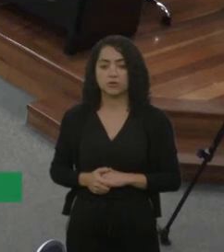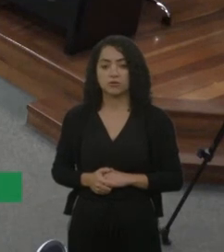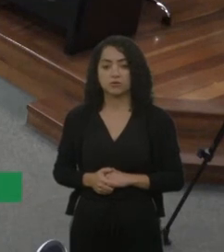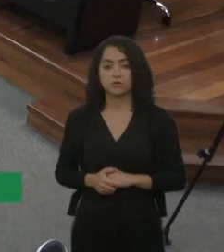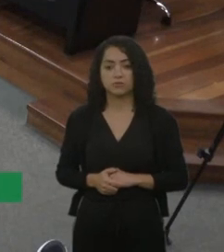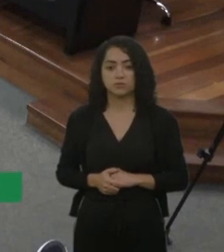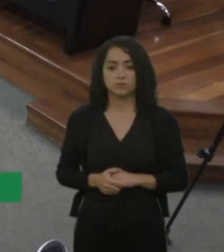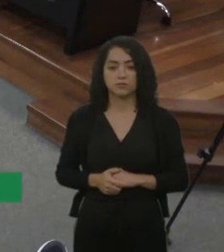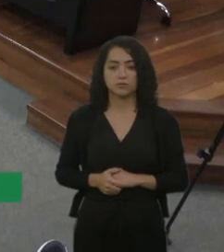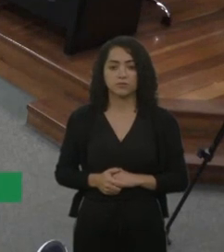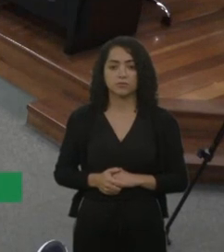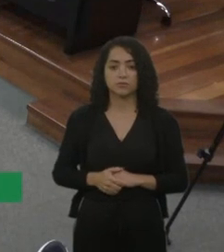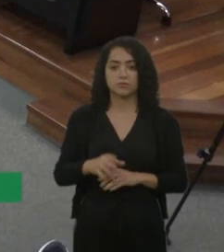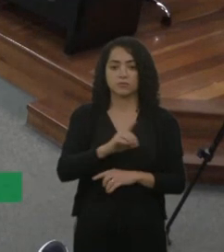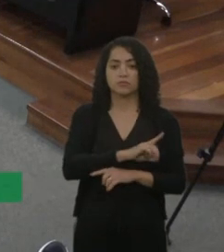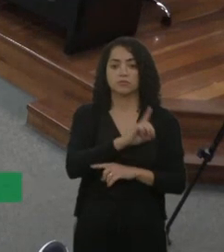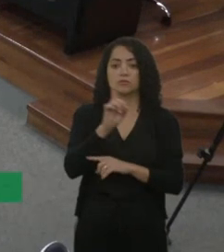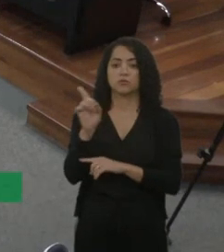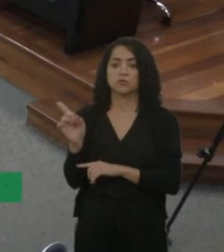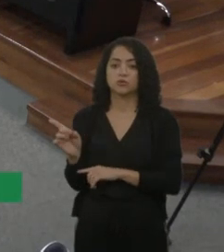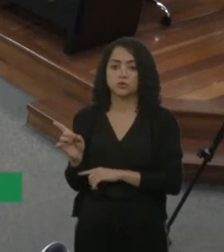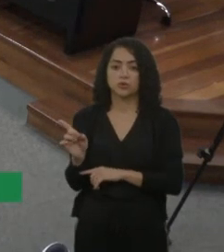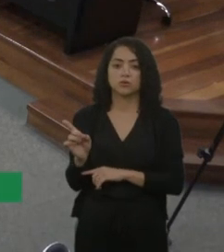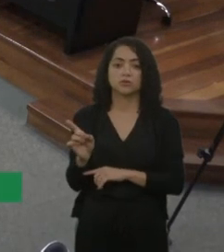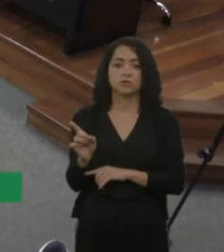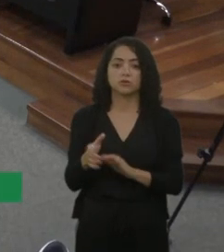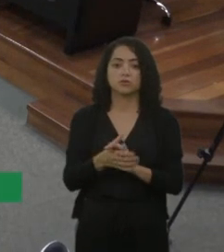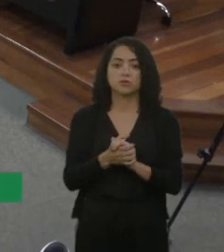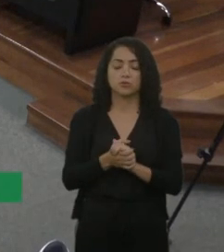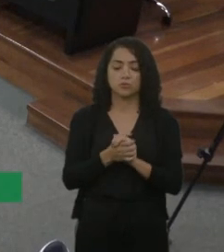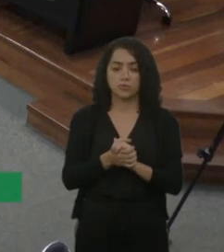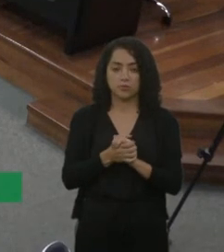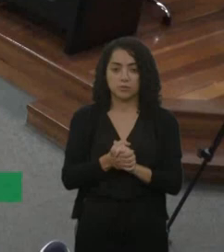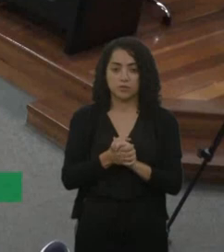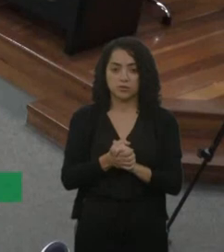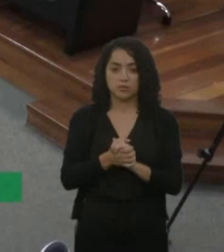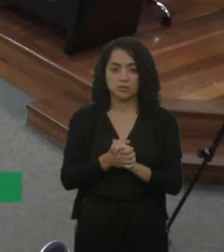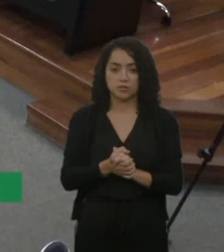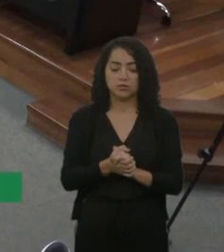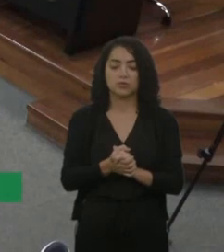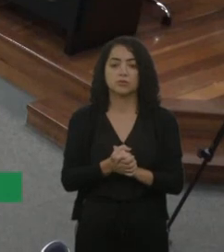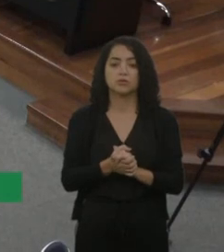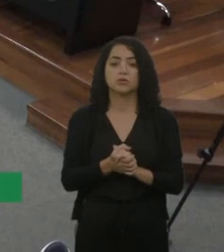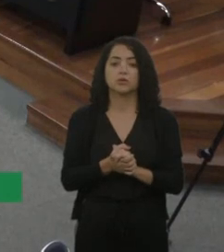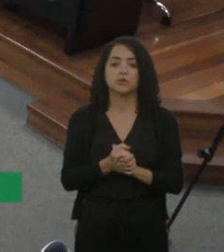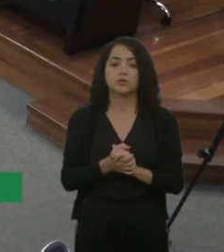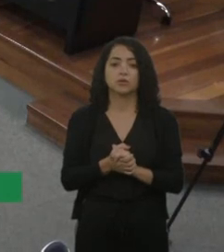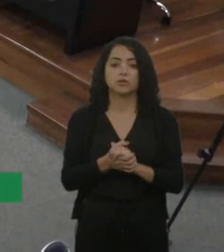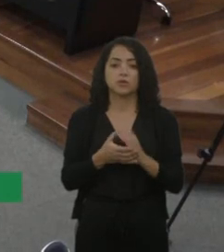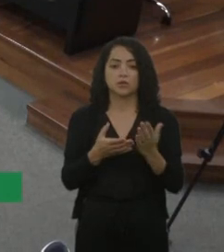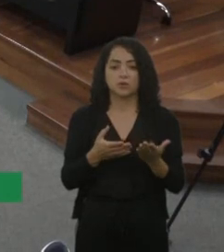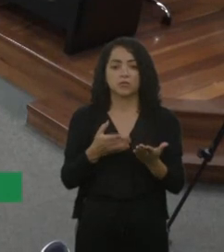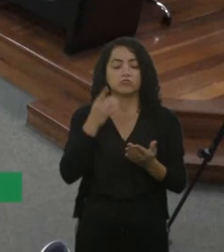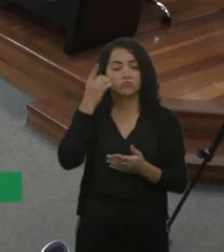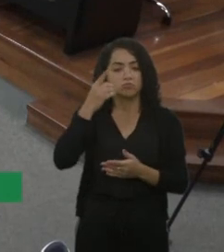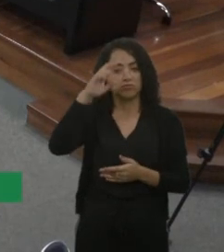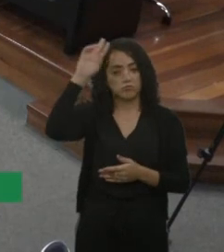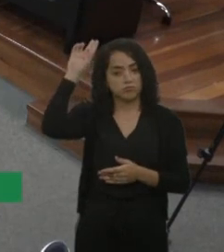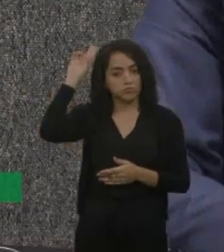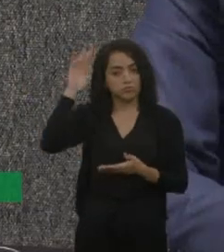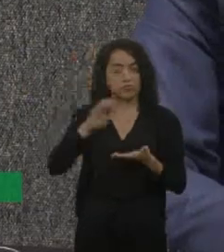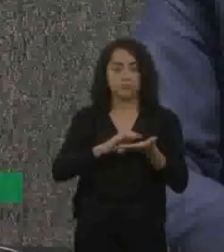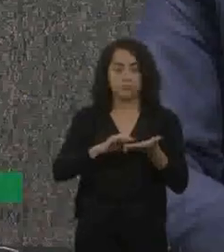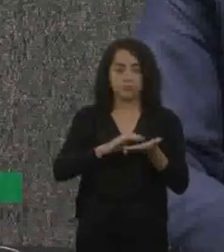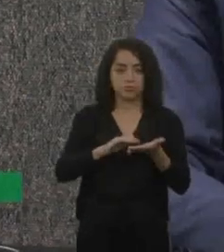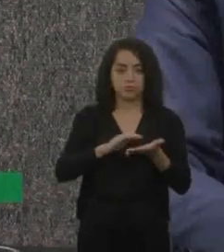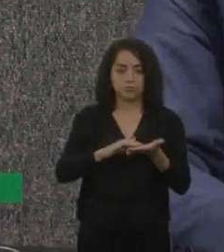Bom dia a todos. Cumprimentando o anfitrião de hoje, o deputado Vicente Caropreso, a nossa secretária da